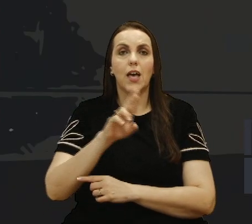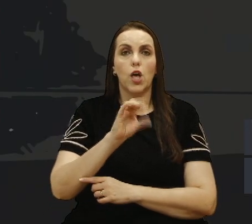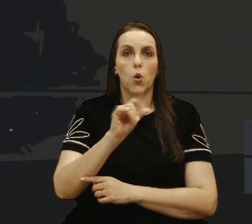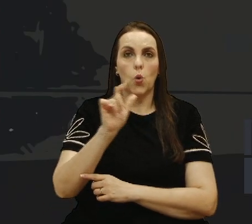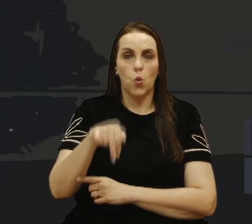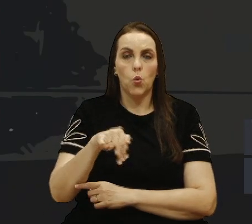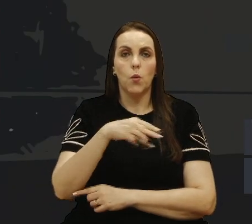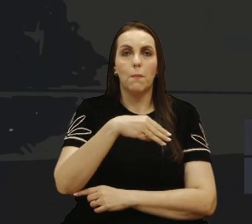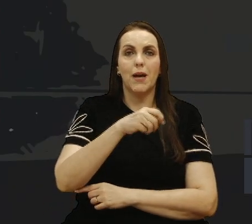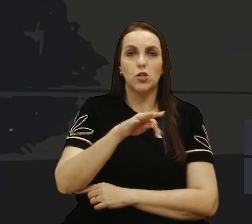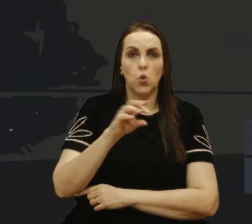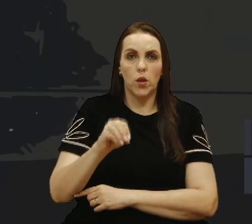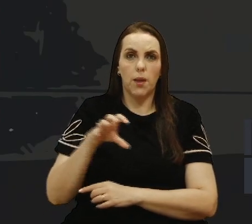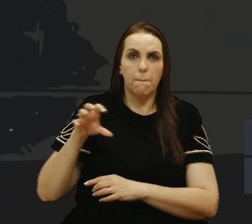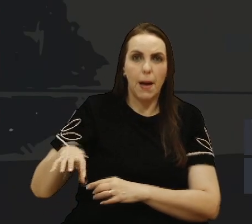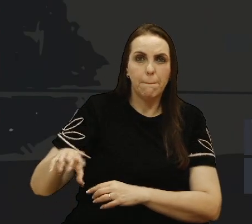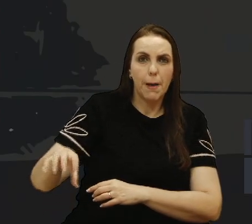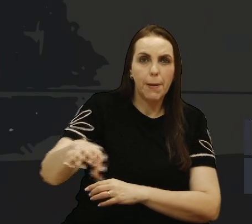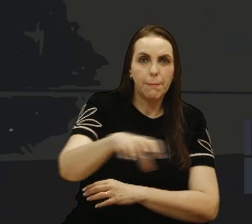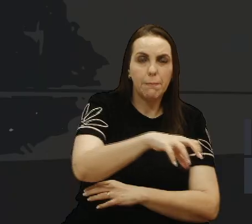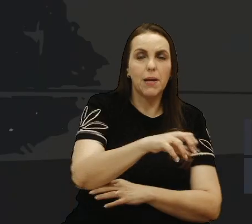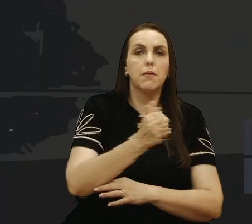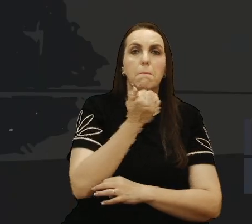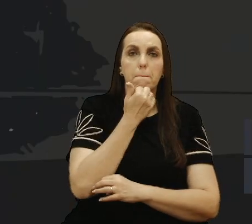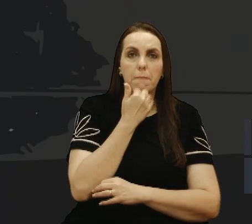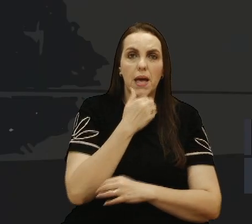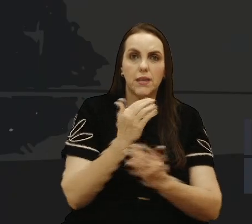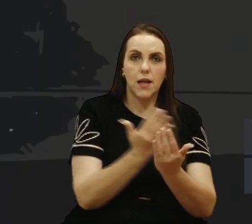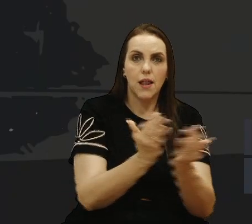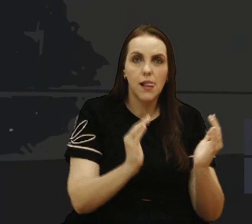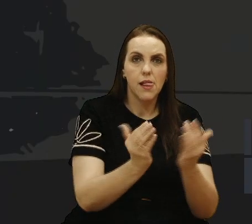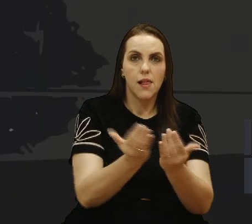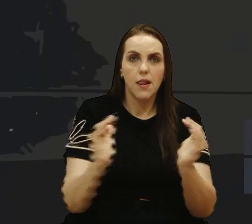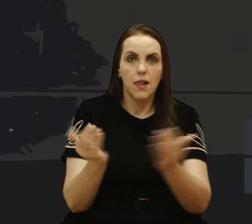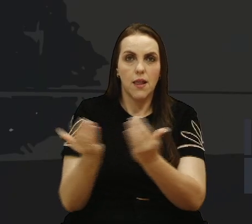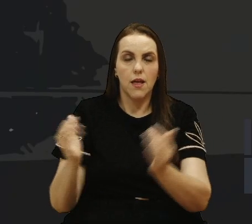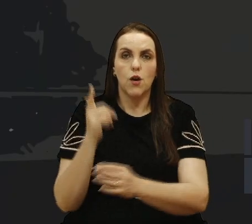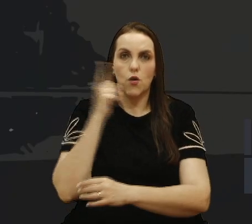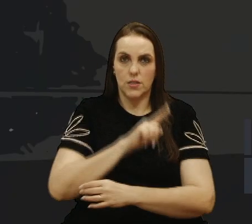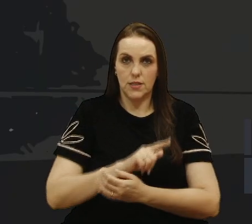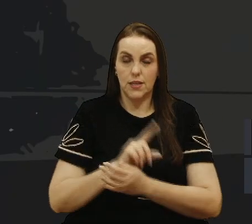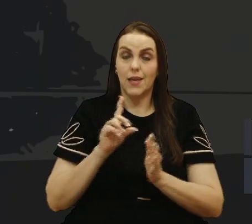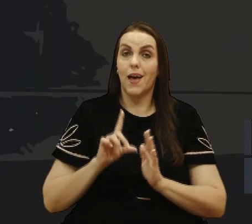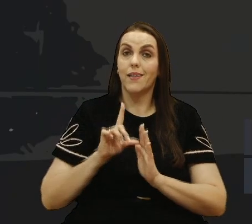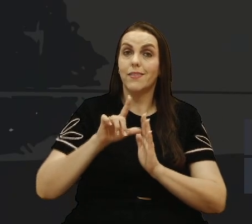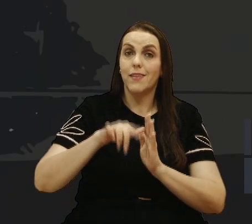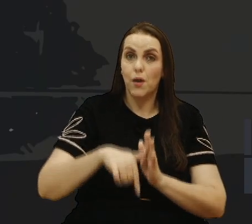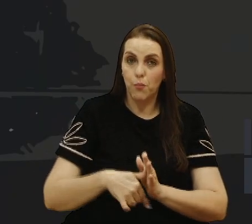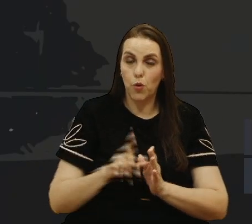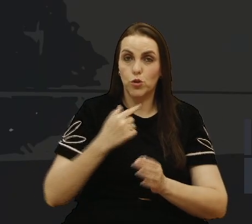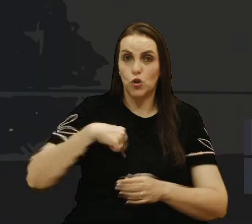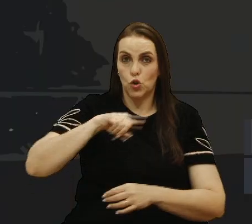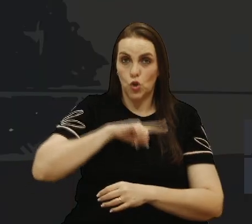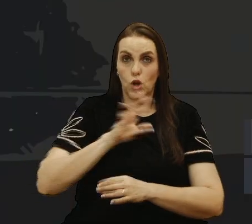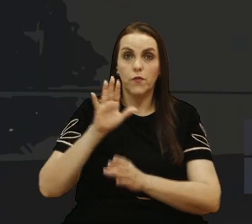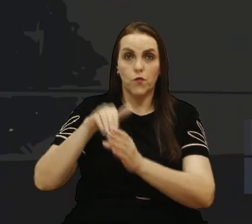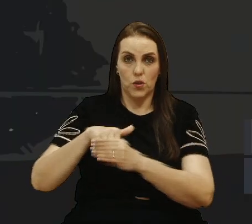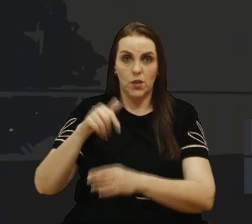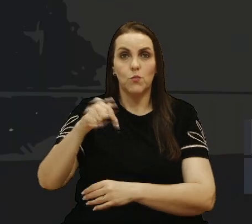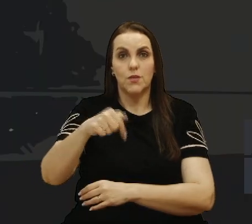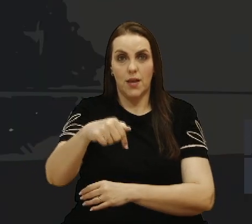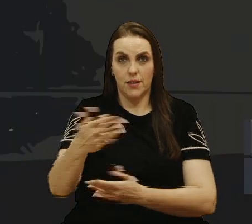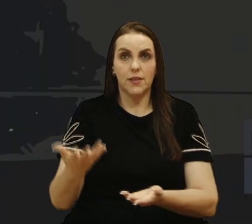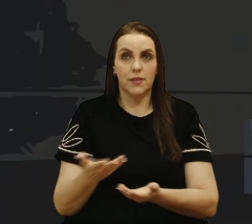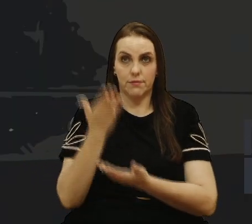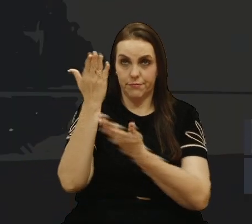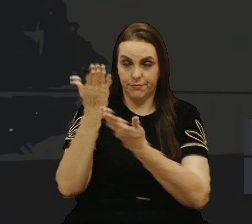Machioda, ok? Ok. Porém, depois disso, a gente votou aqui nessa casa, né? Tá ali